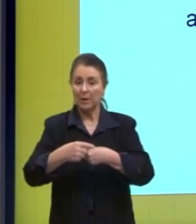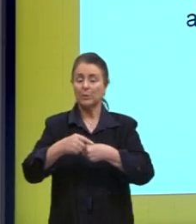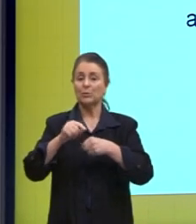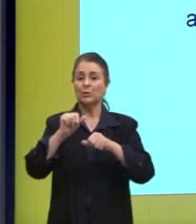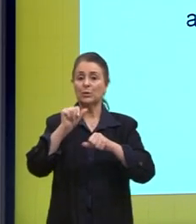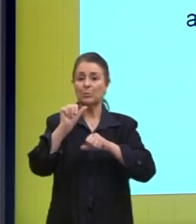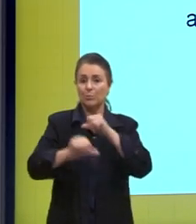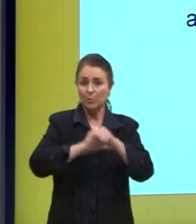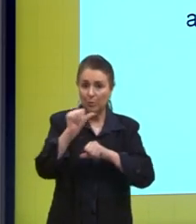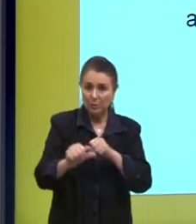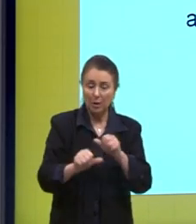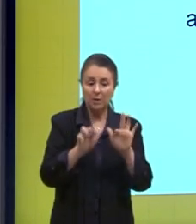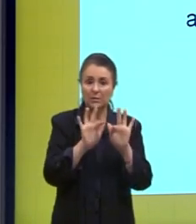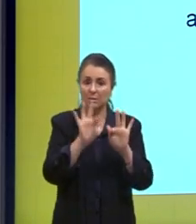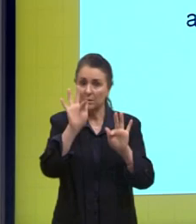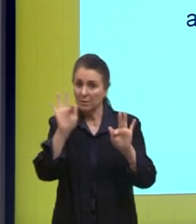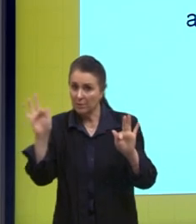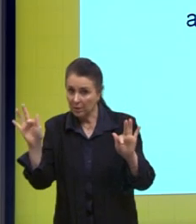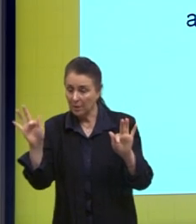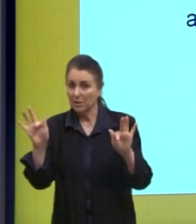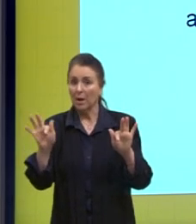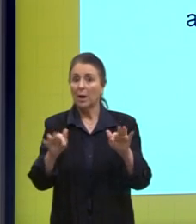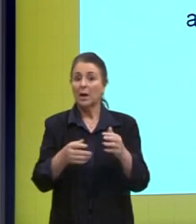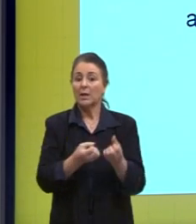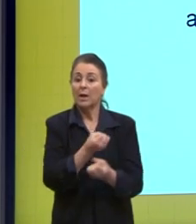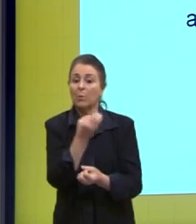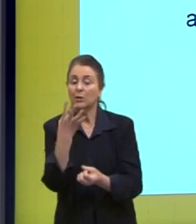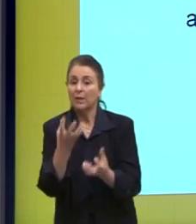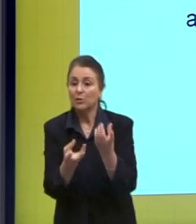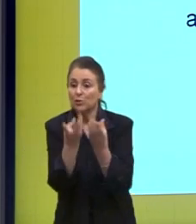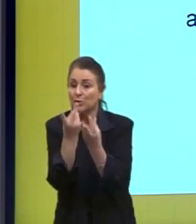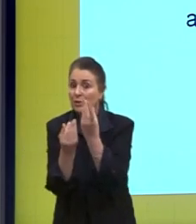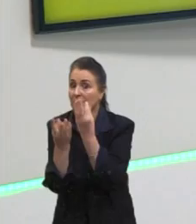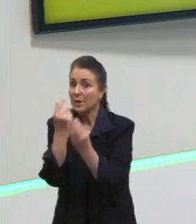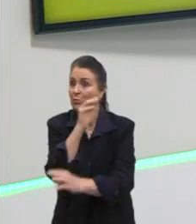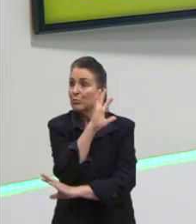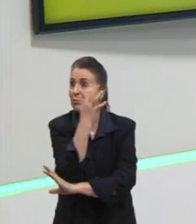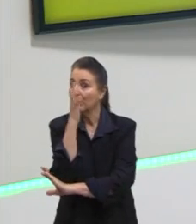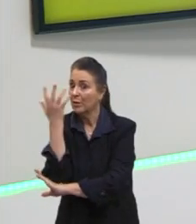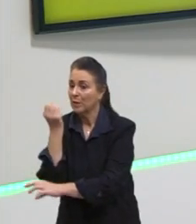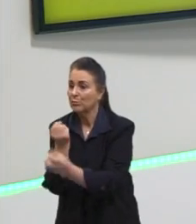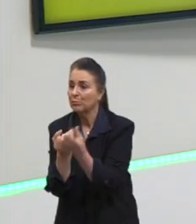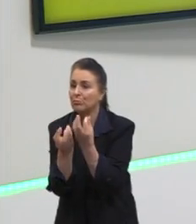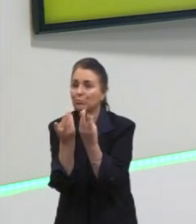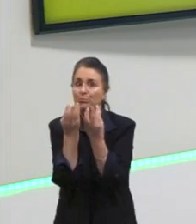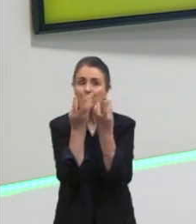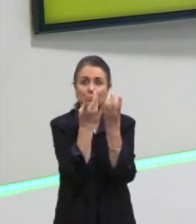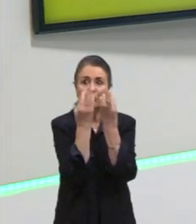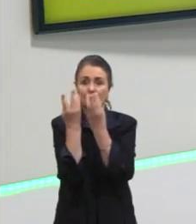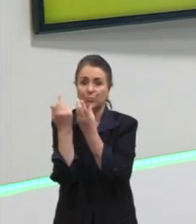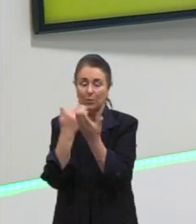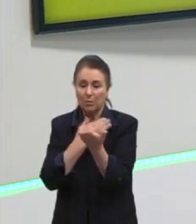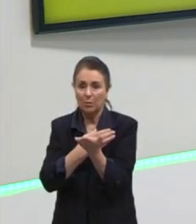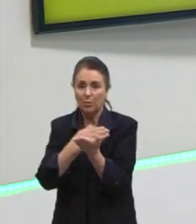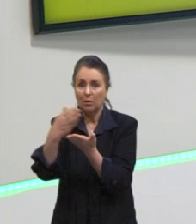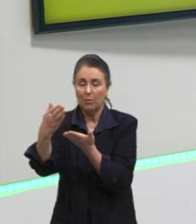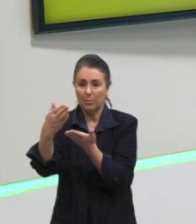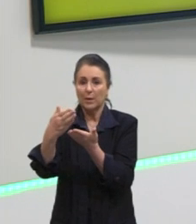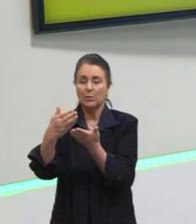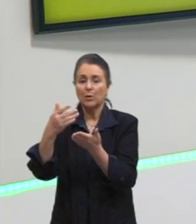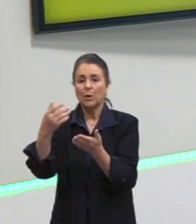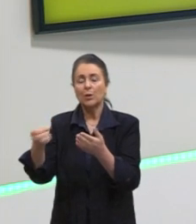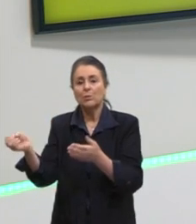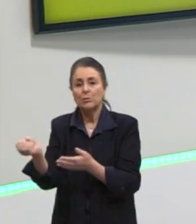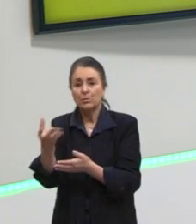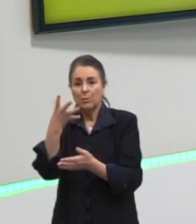duração ou magnitude de incêndios florestais como a gente já comentou né introdução de novas espécies